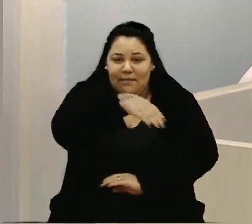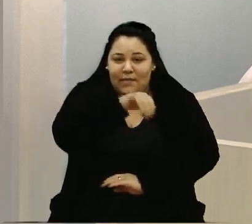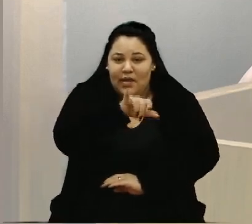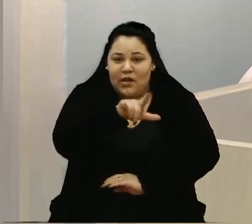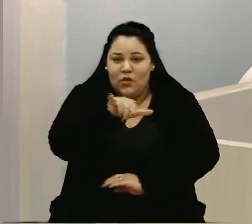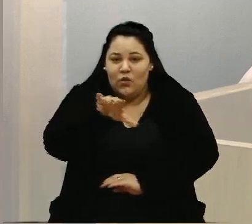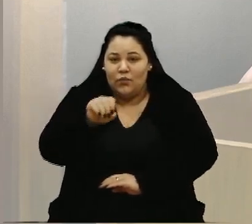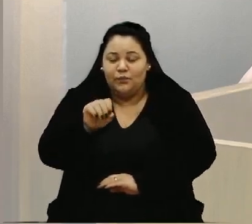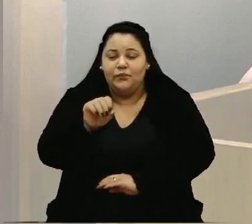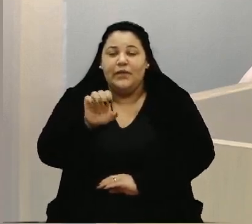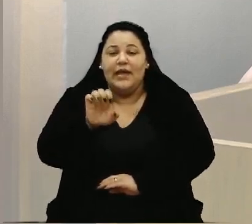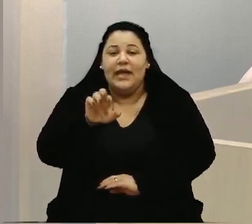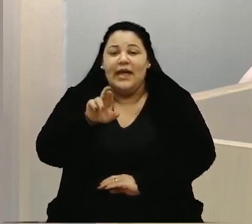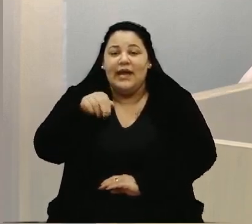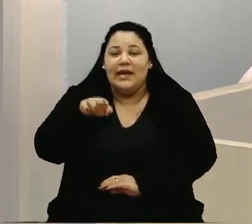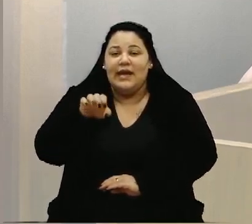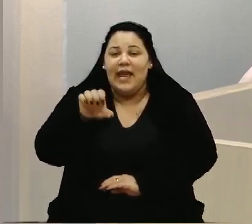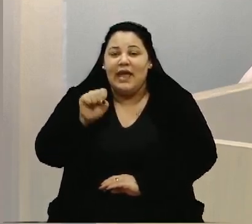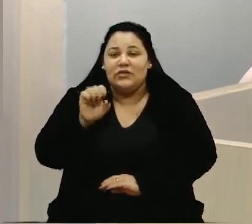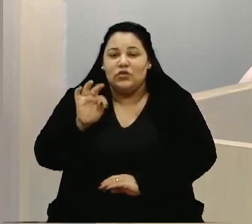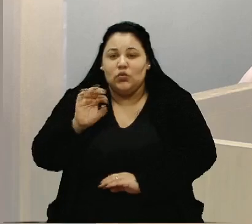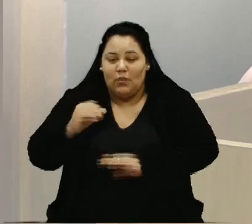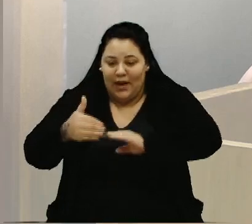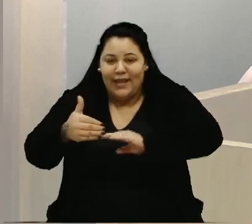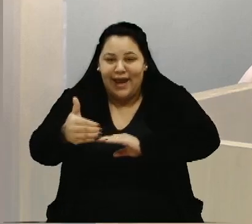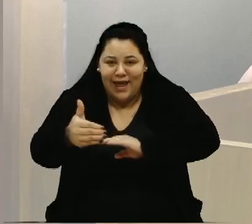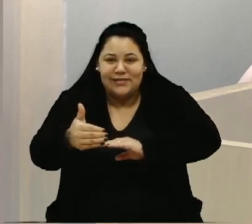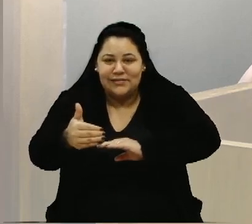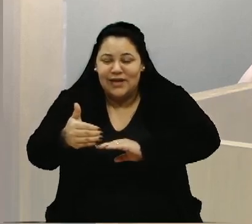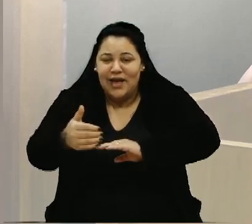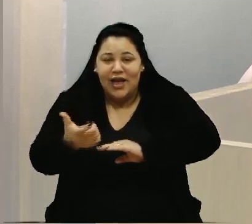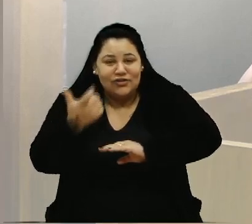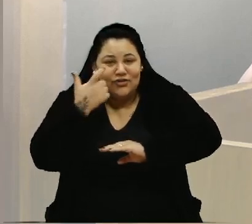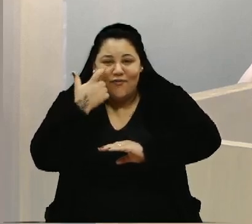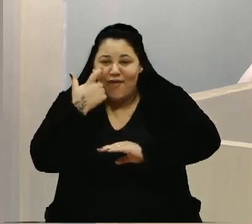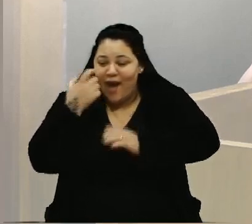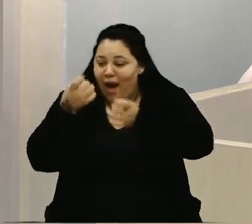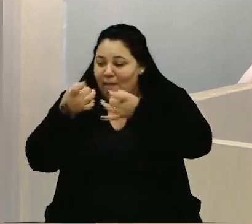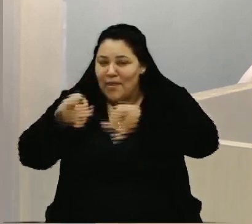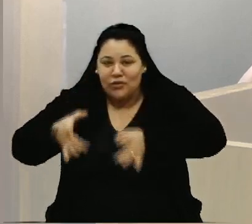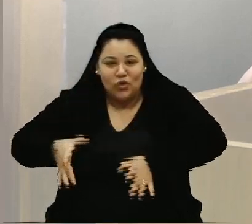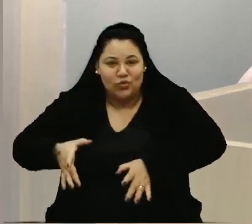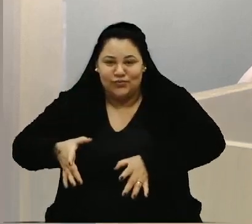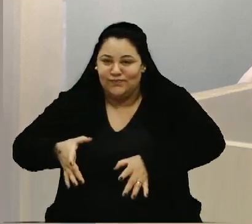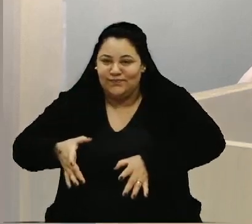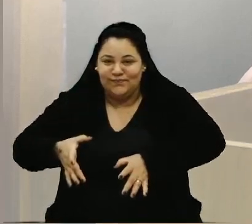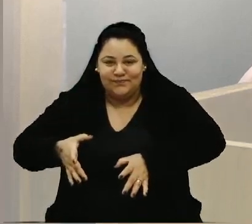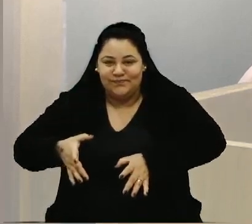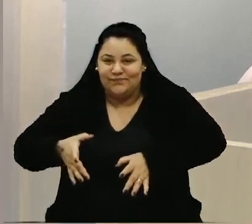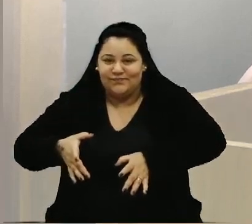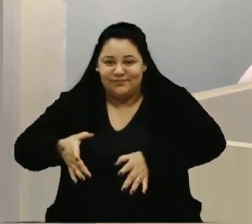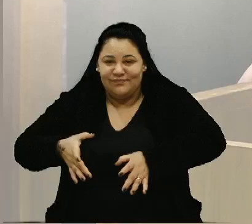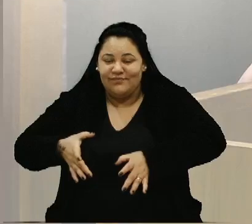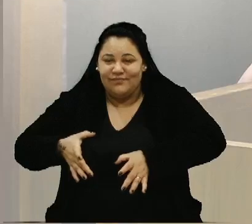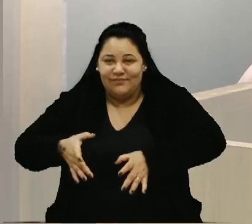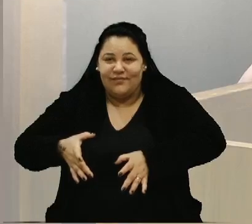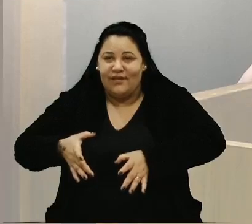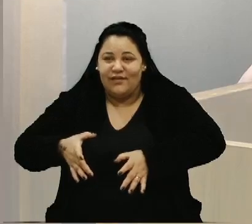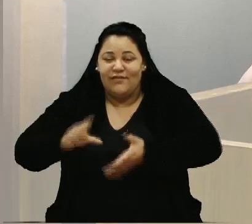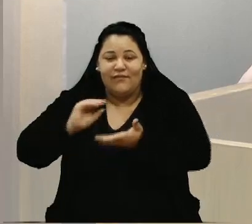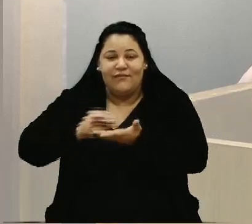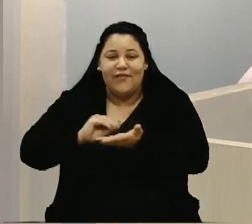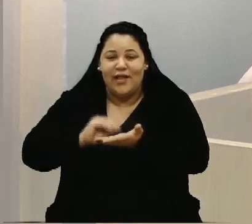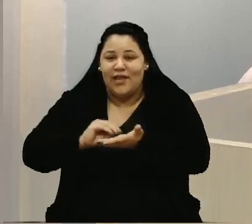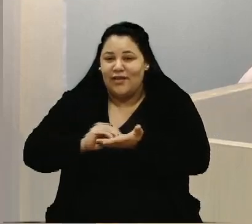a gente vê o abandono, a precariedade. Quando a gente fala em dignidade